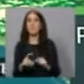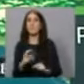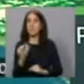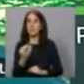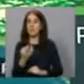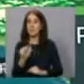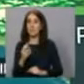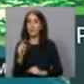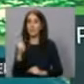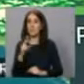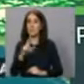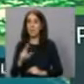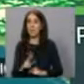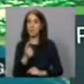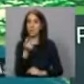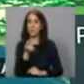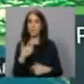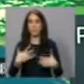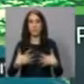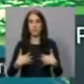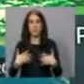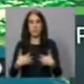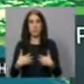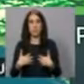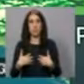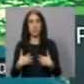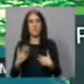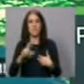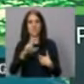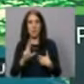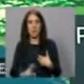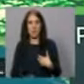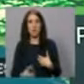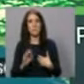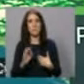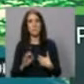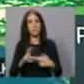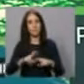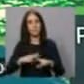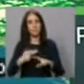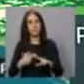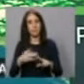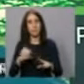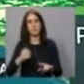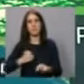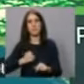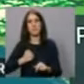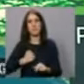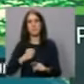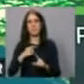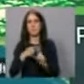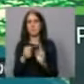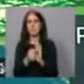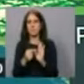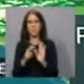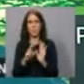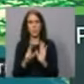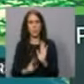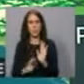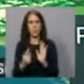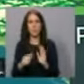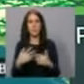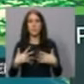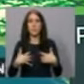já desce amanhã um pouco, na sexta descerá mais, mas onde ela se vai fazer sentir é exatamente no sábado, com temperaturas mínimas muito baixas. Na